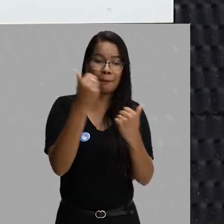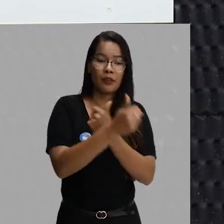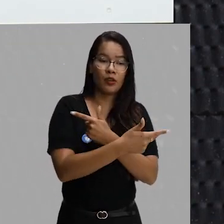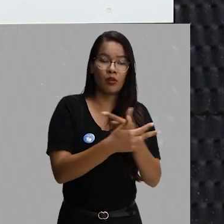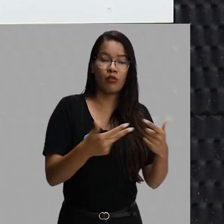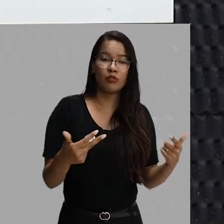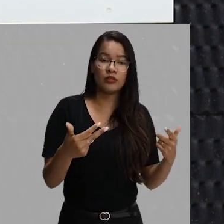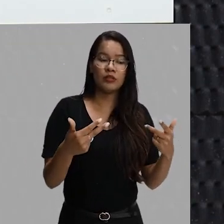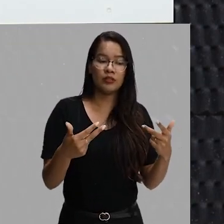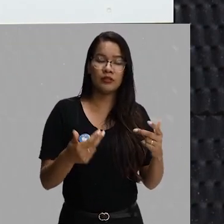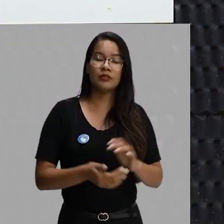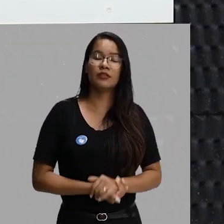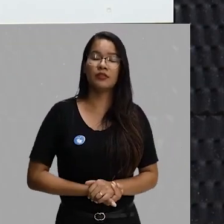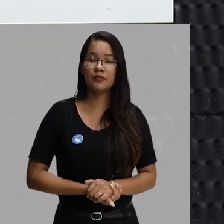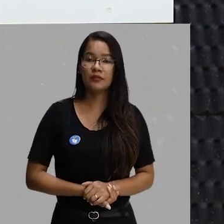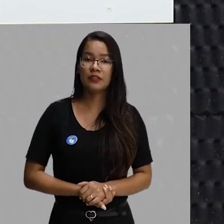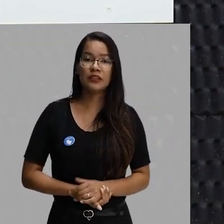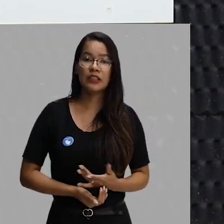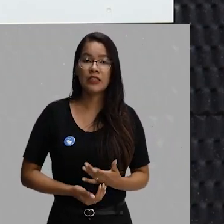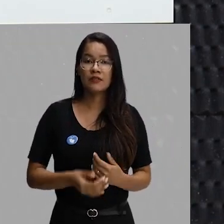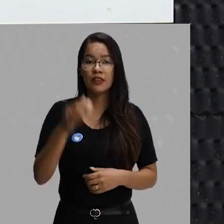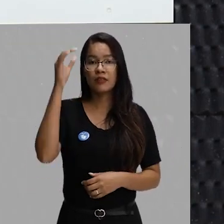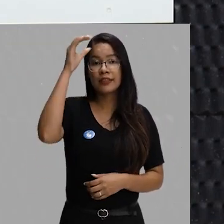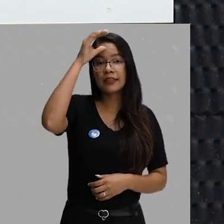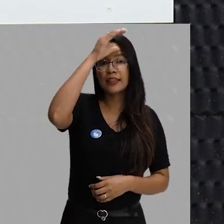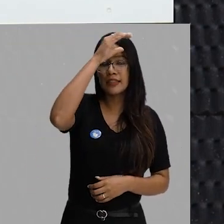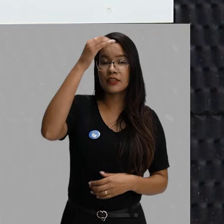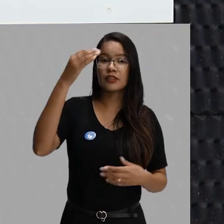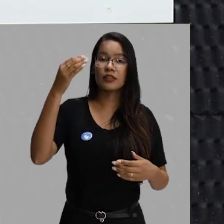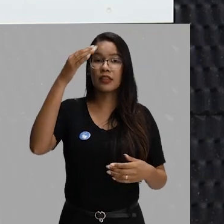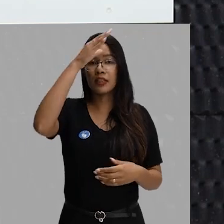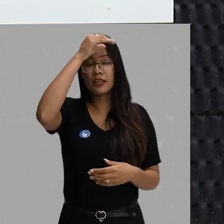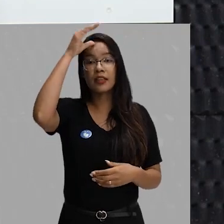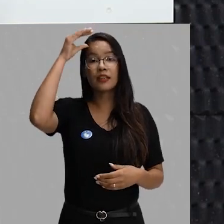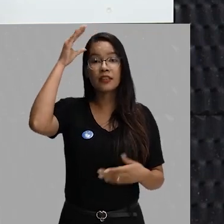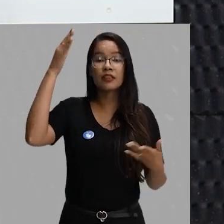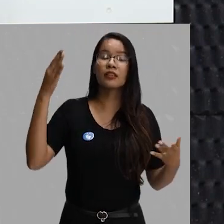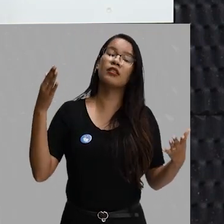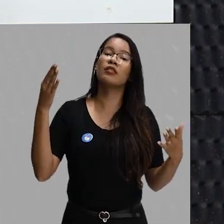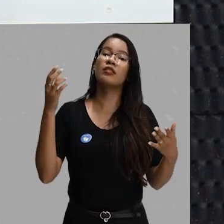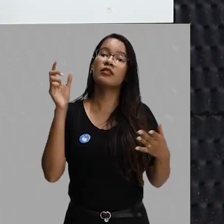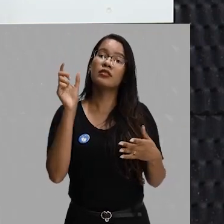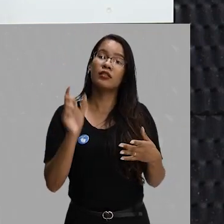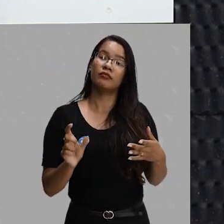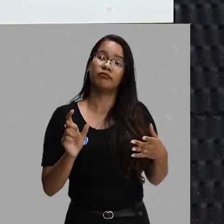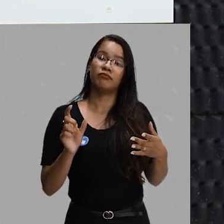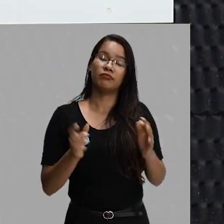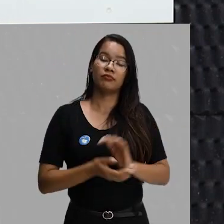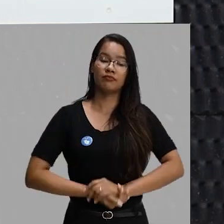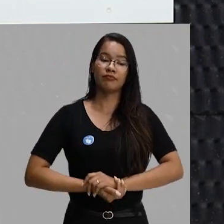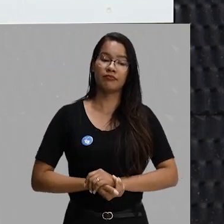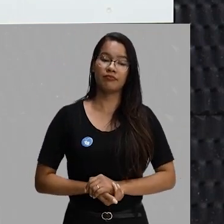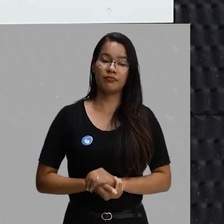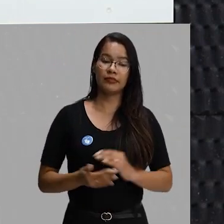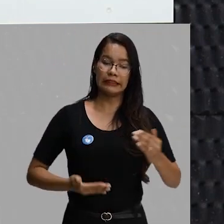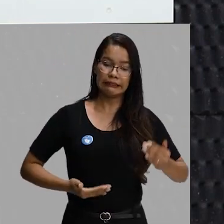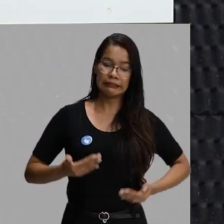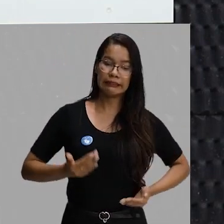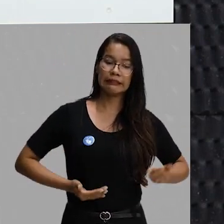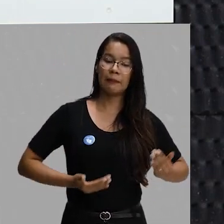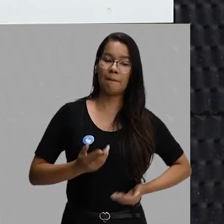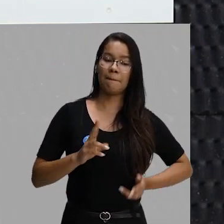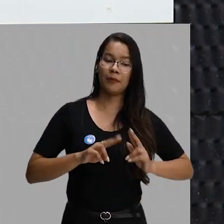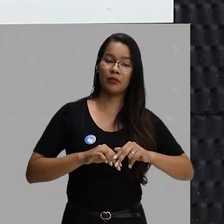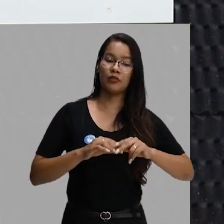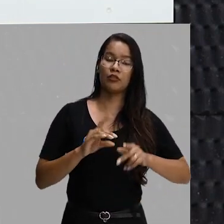se tornam o que nós vamos chamar de clientes. Então, uma minoria de plebeus são escravizados por dívida, por patrícios, nessa fase, e uma